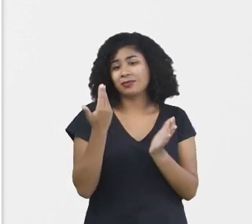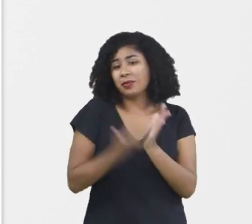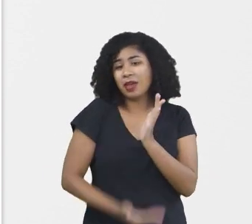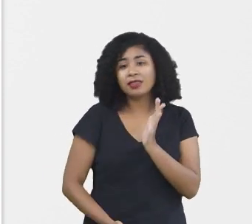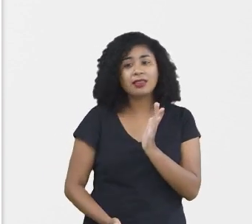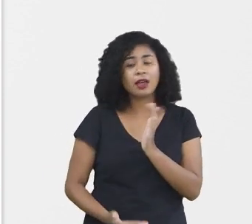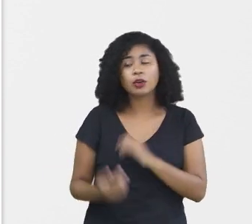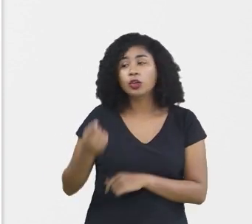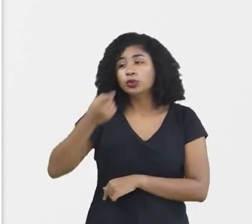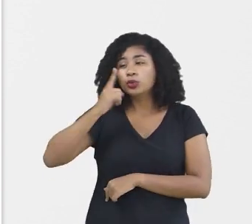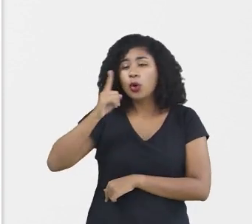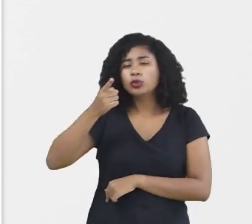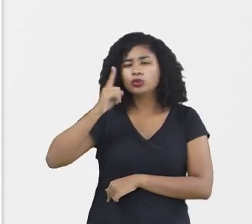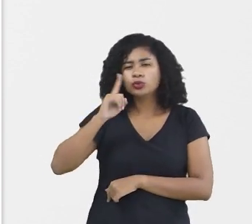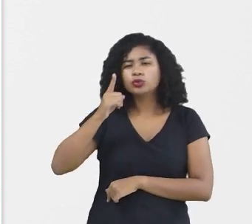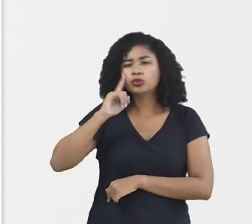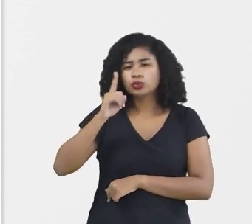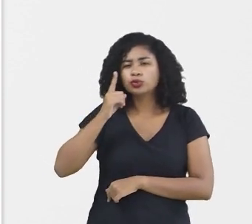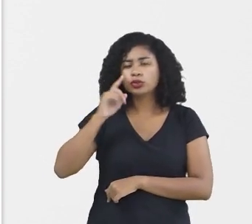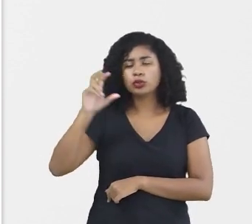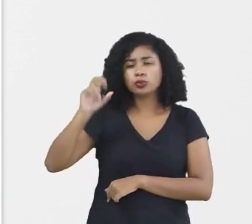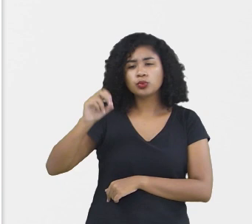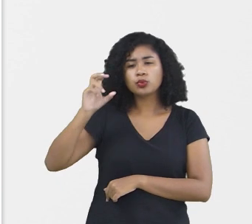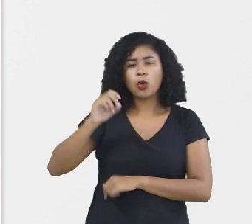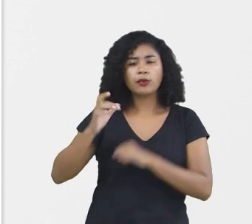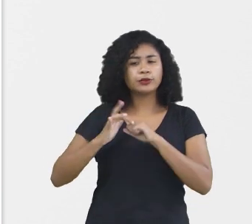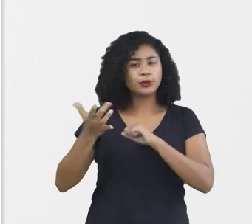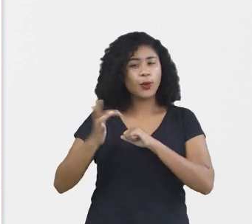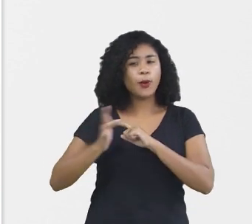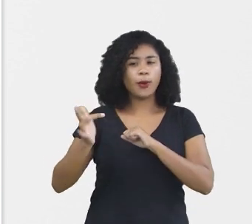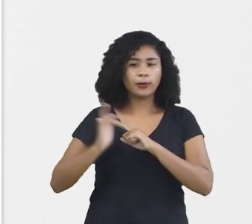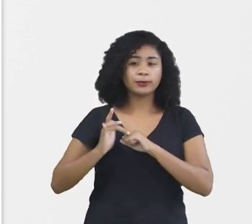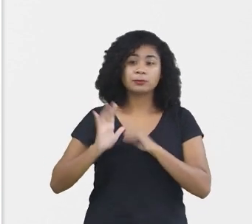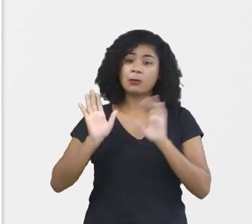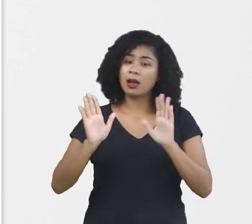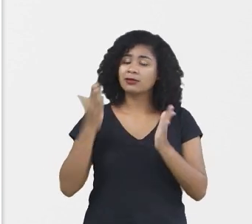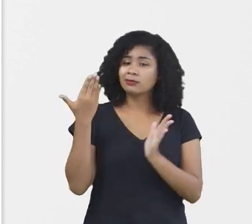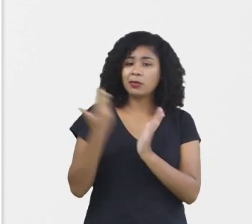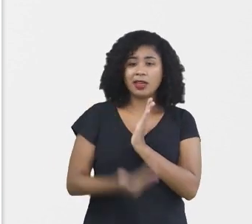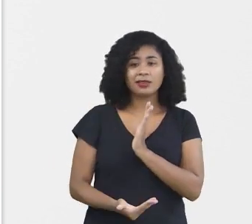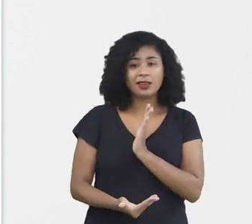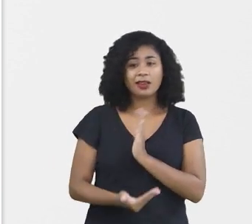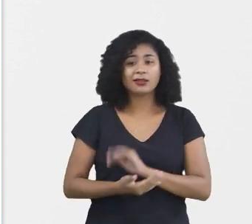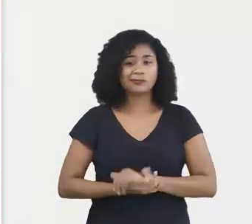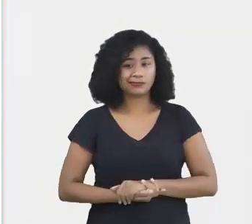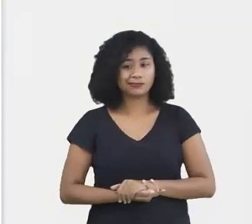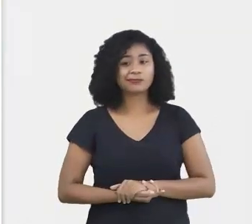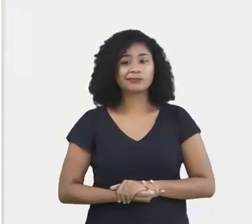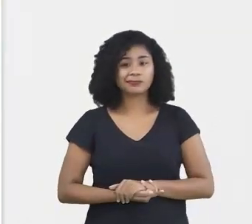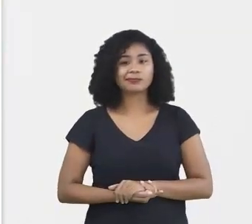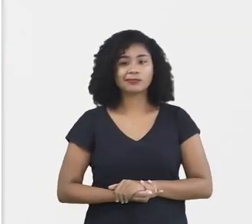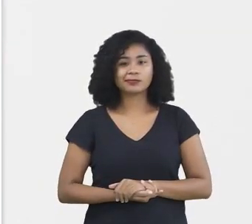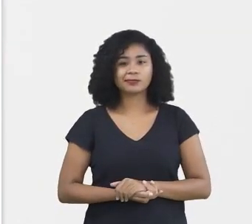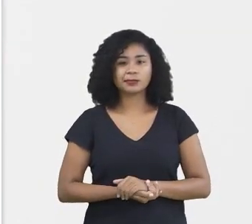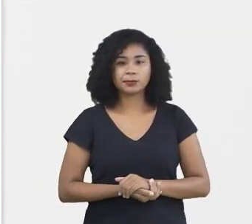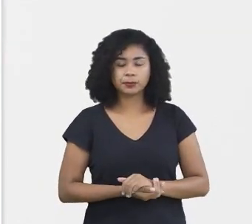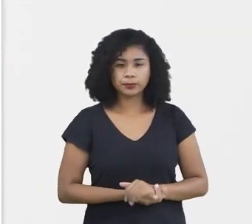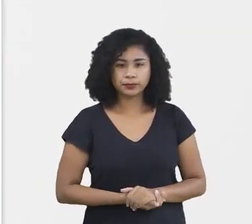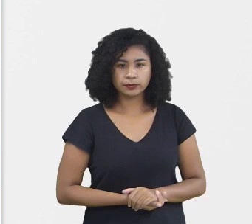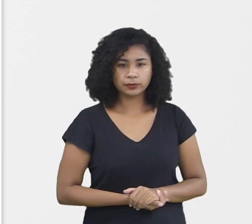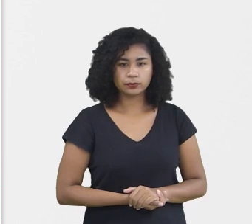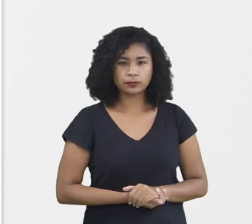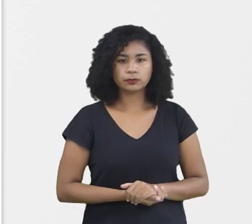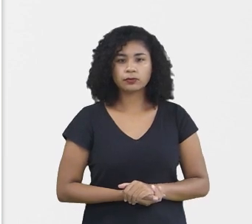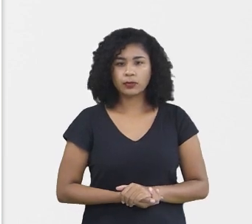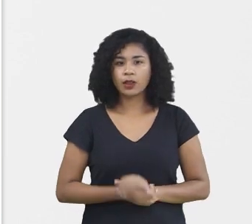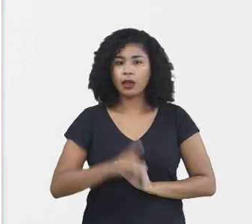ganho todos os dias, de um ovo por dia, né? Então, a causa dessa história foi eles terem matado a galinha. O